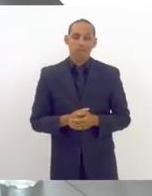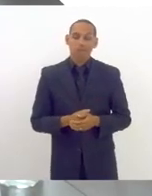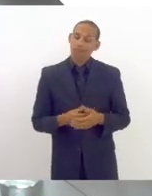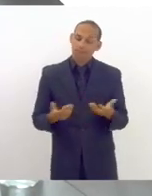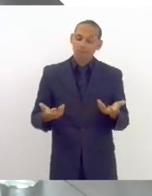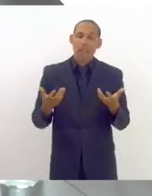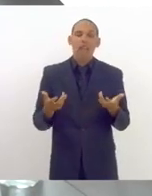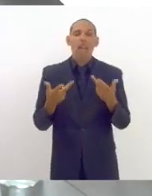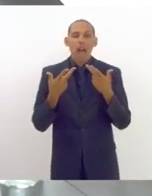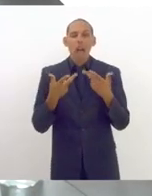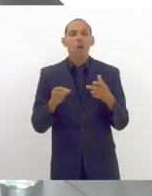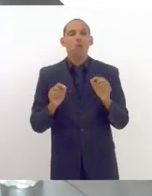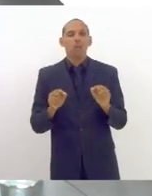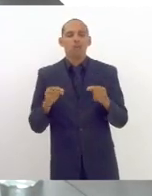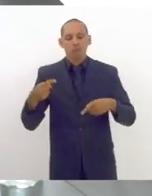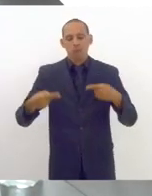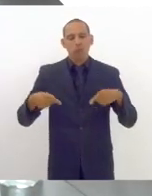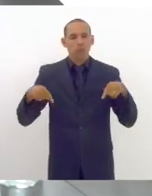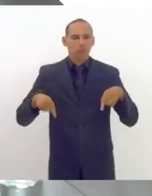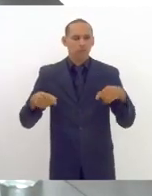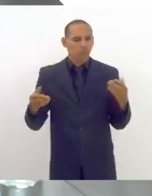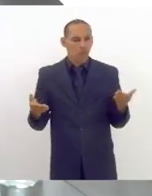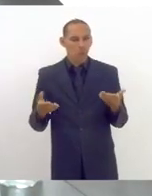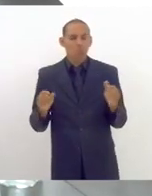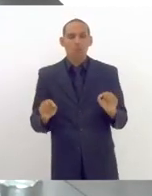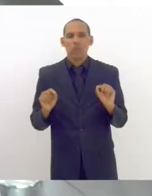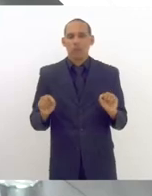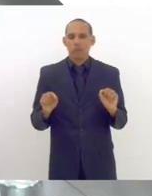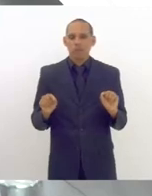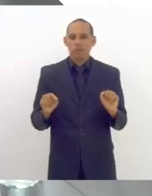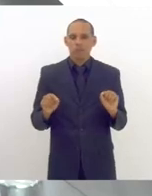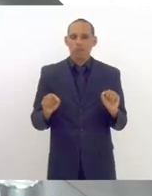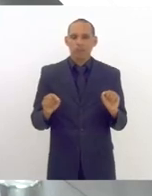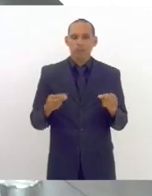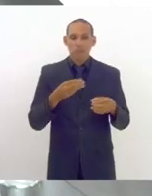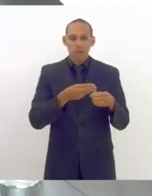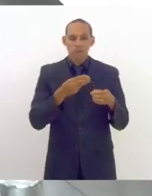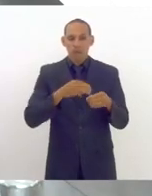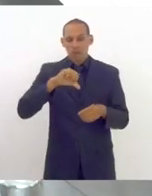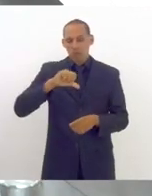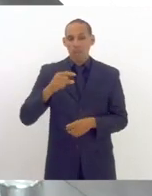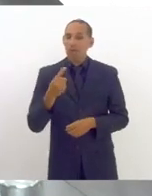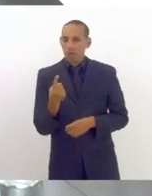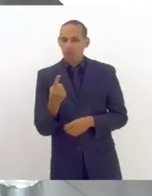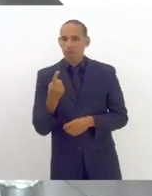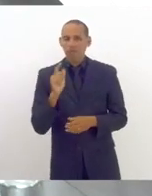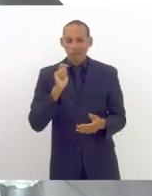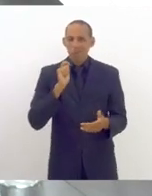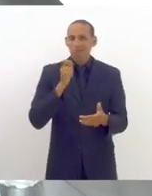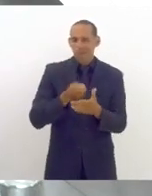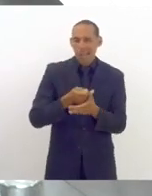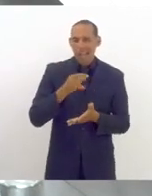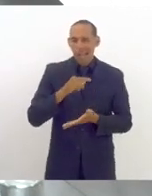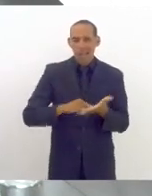dizer que a discussão aqui hoje os 91 municípios que vão pagar essa conta e foi um questionamento